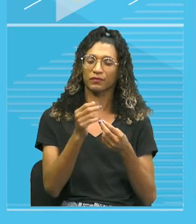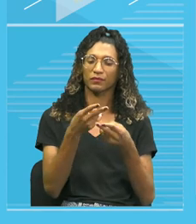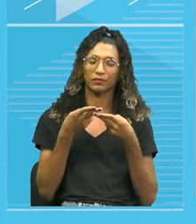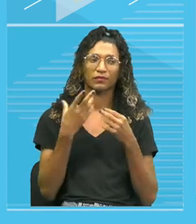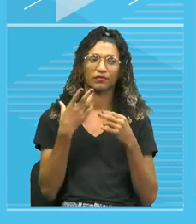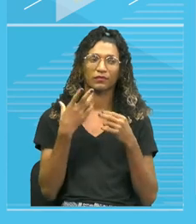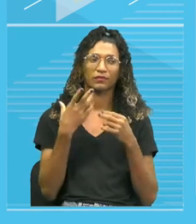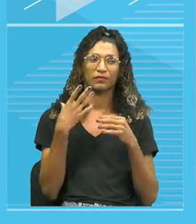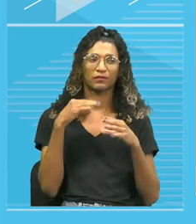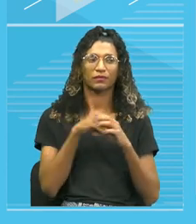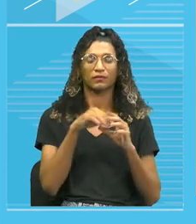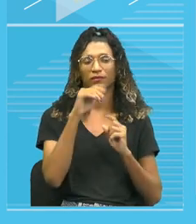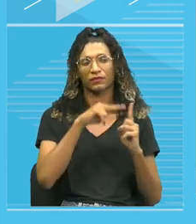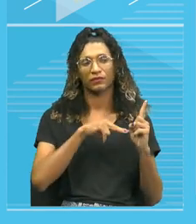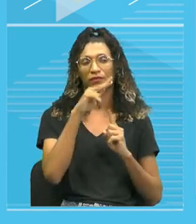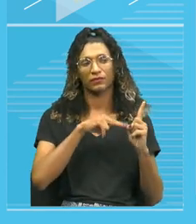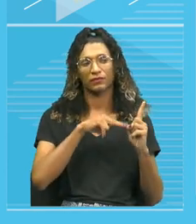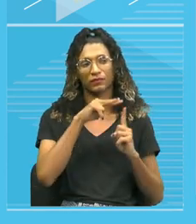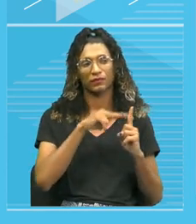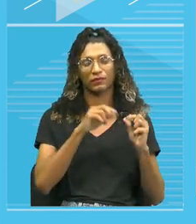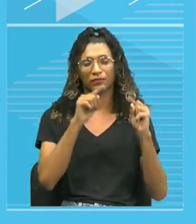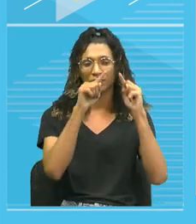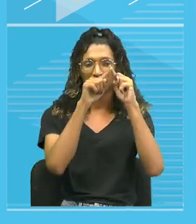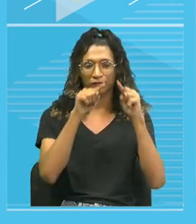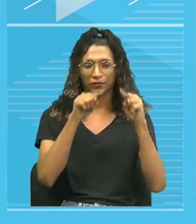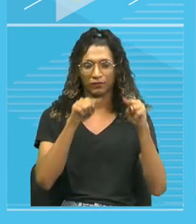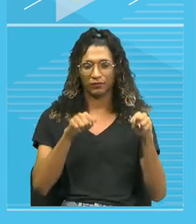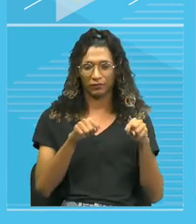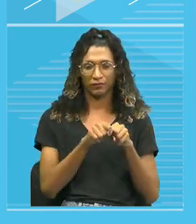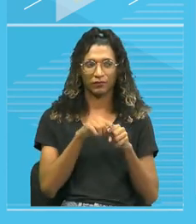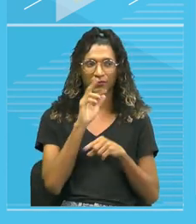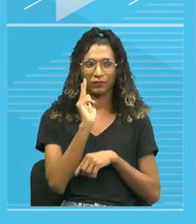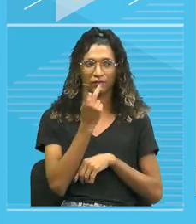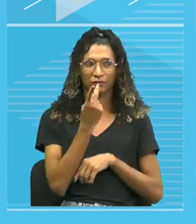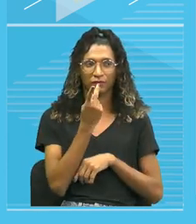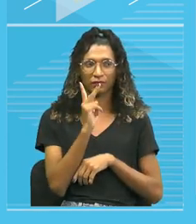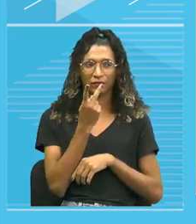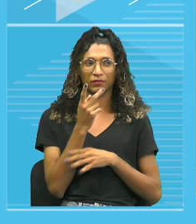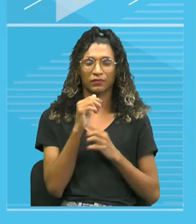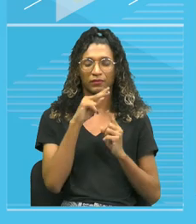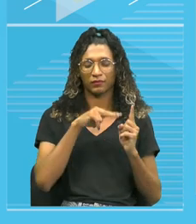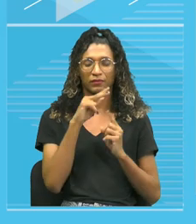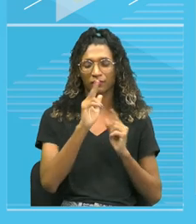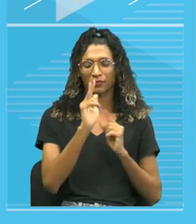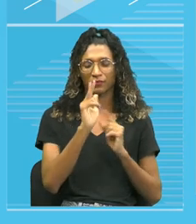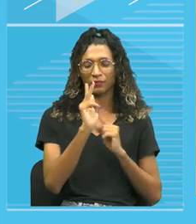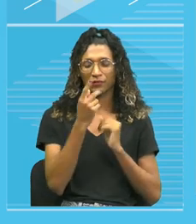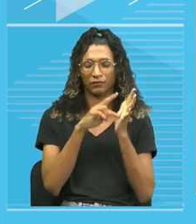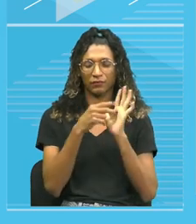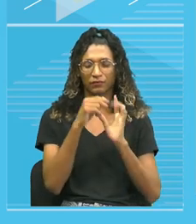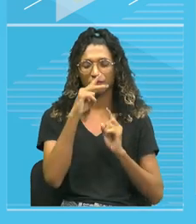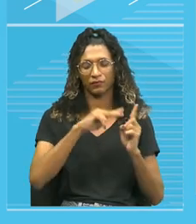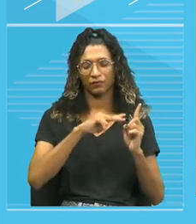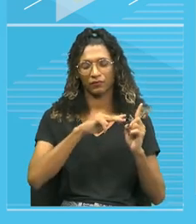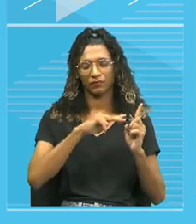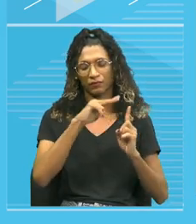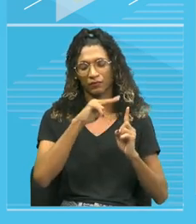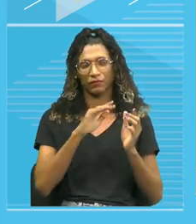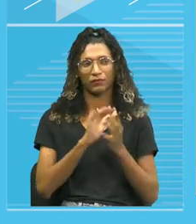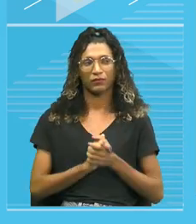então pior delta h é igual a entalpia dos produtos